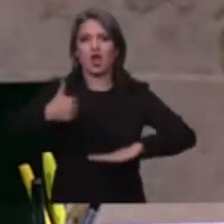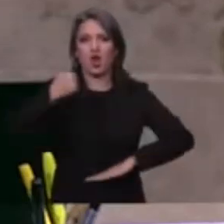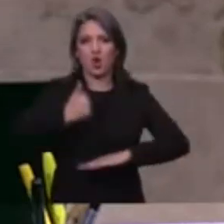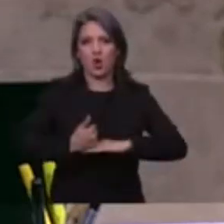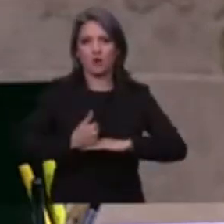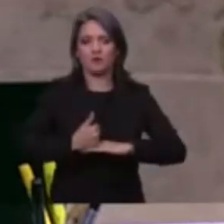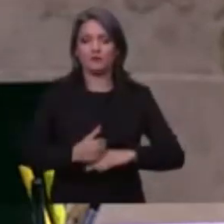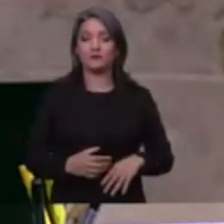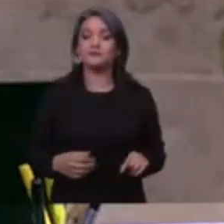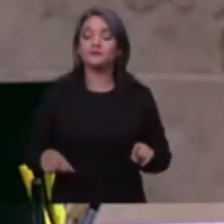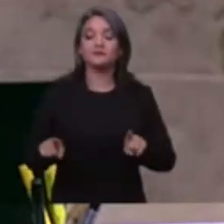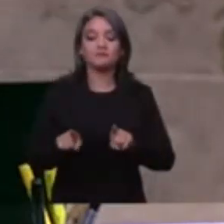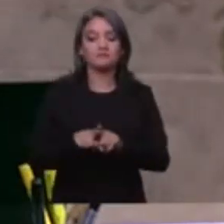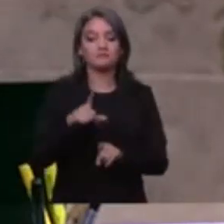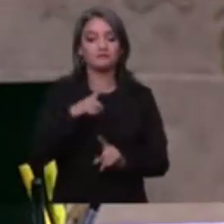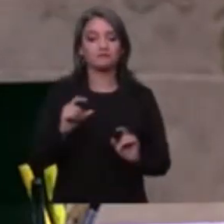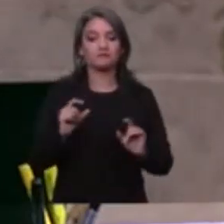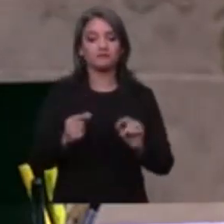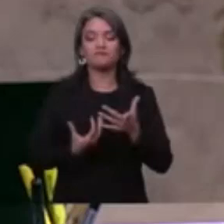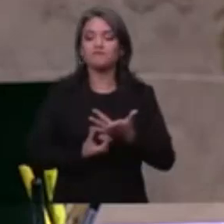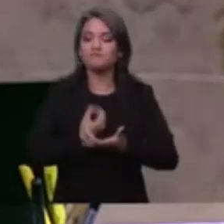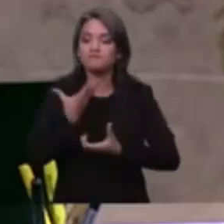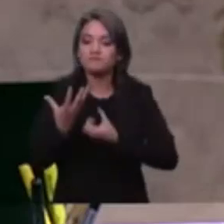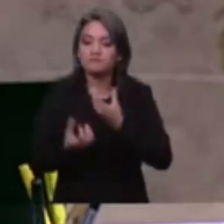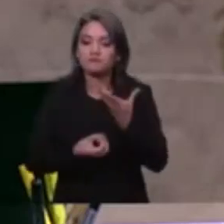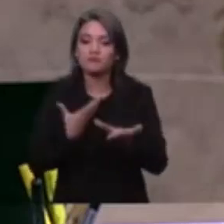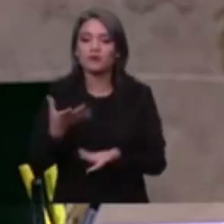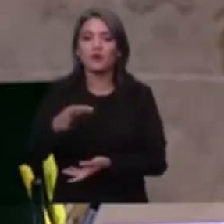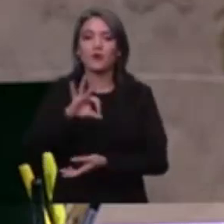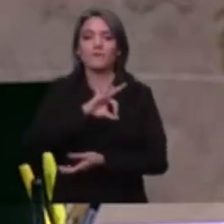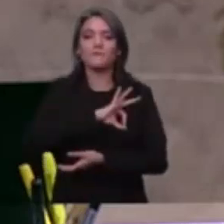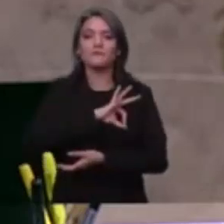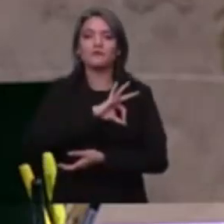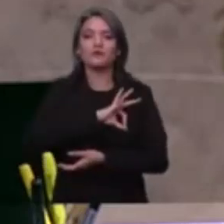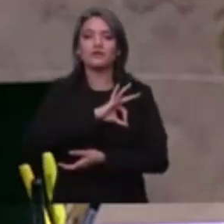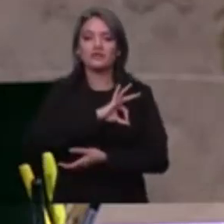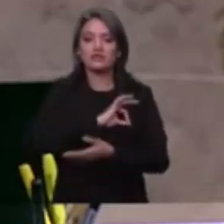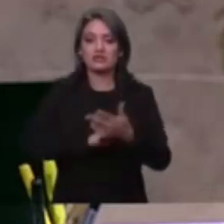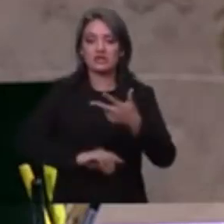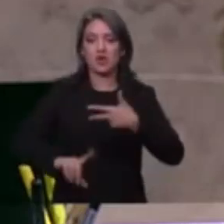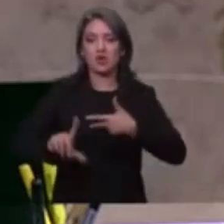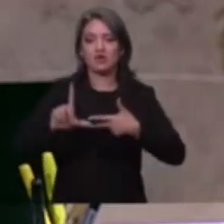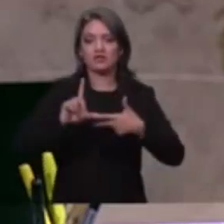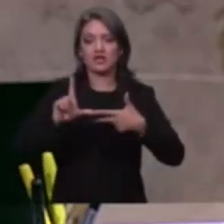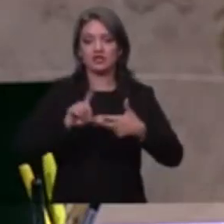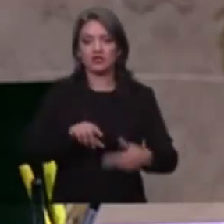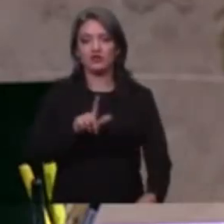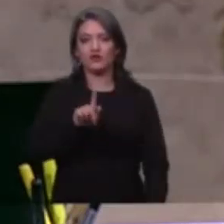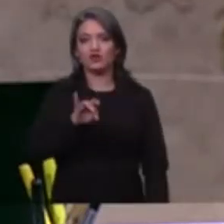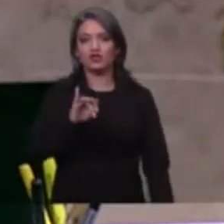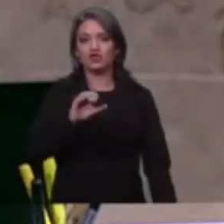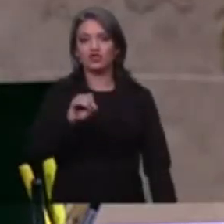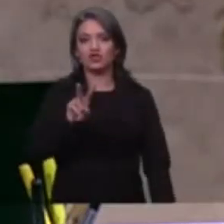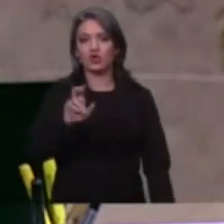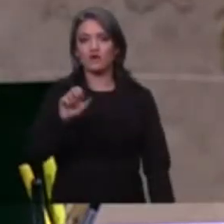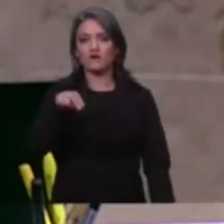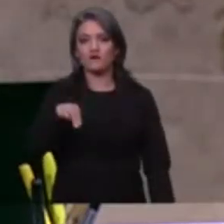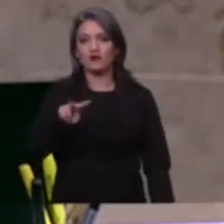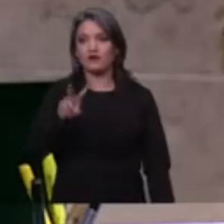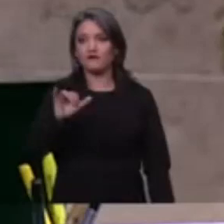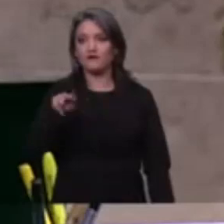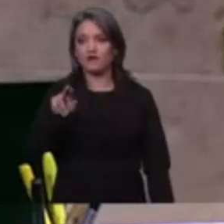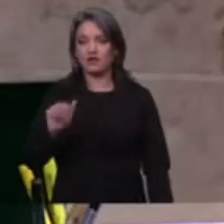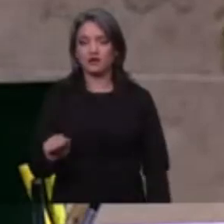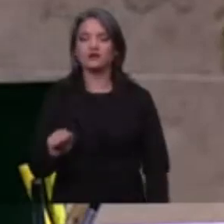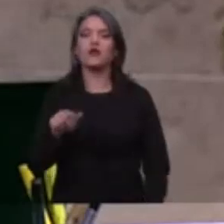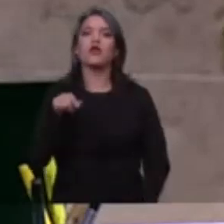igual direção, foi o depoimento do policial legislativo, Gilvan Viana Xavier, que confirmou